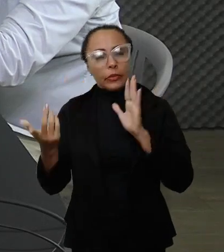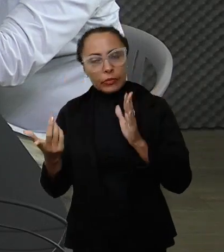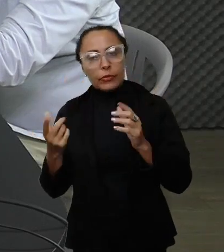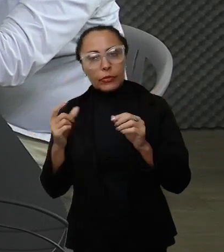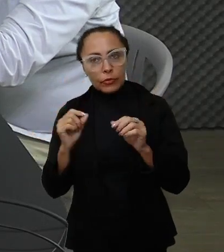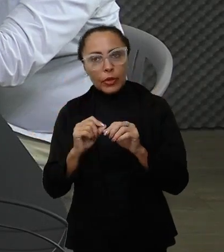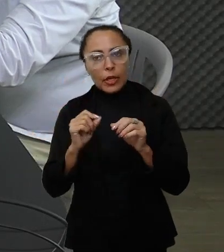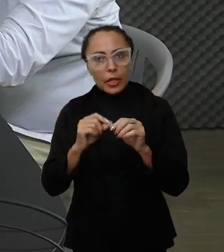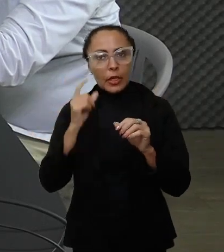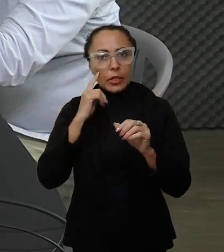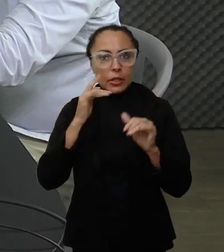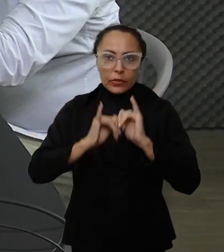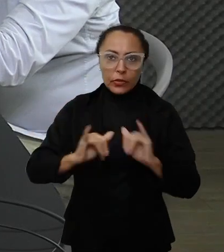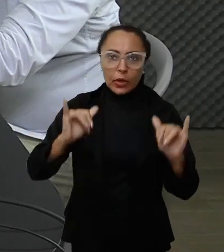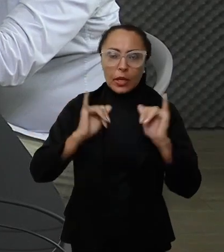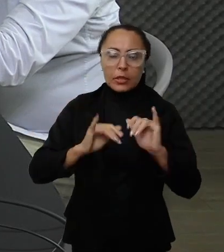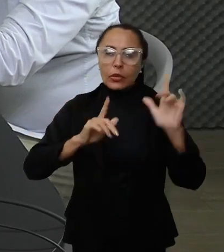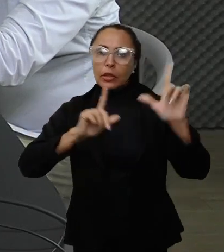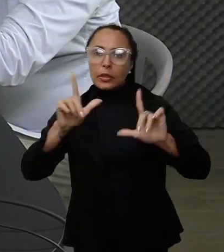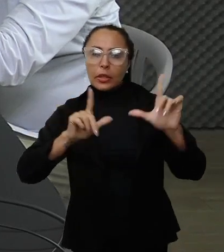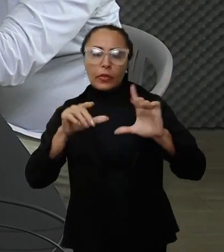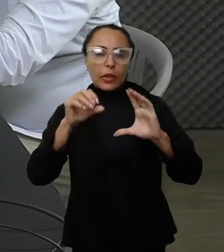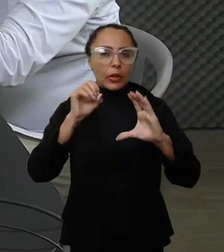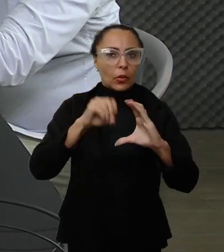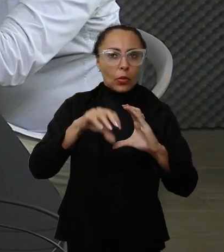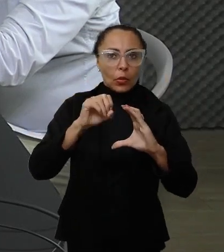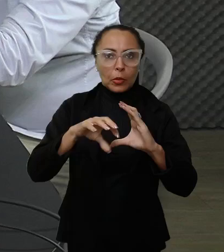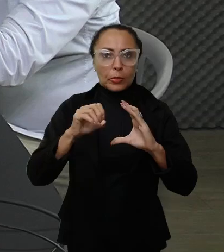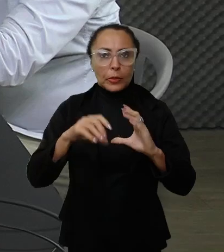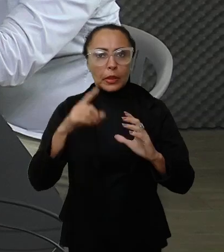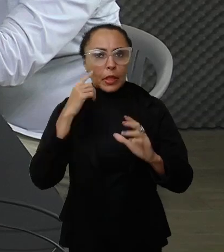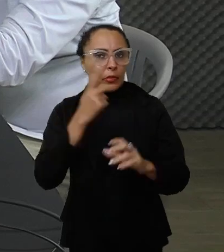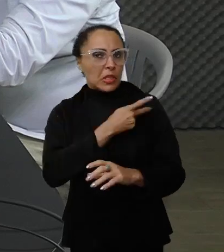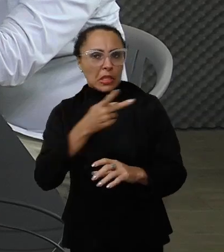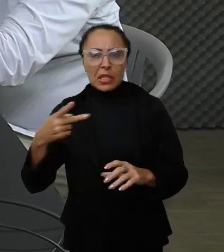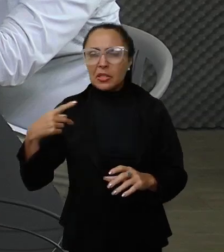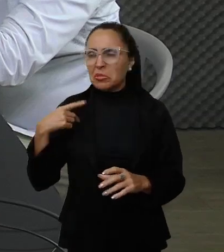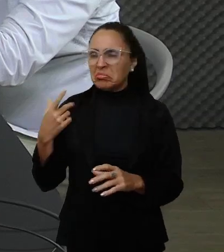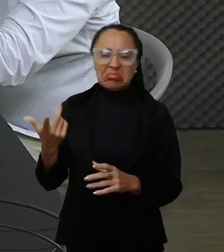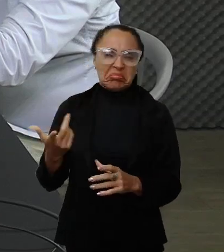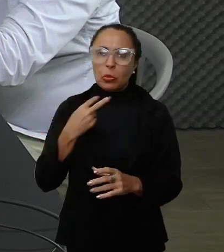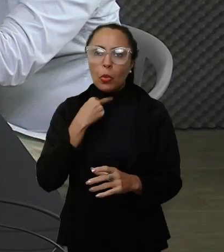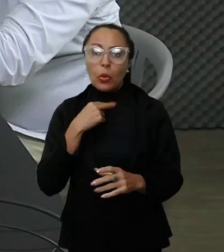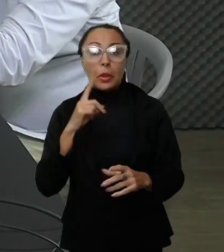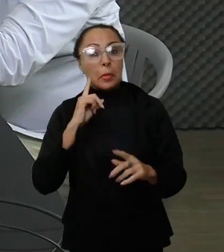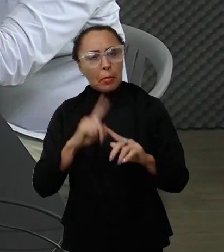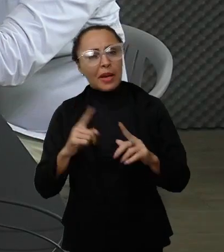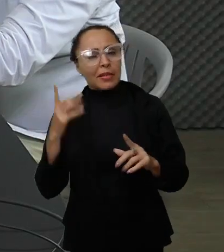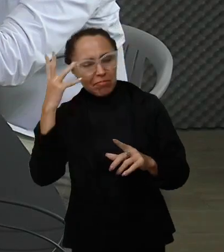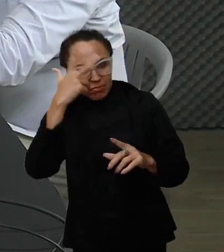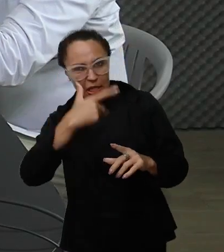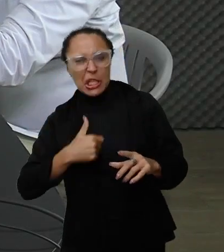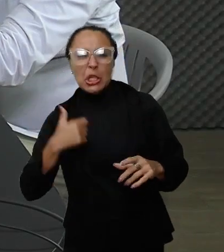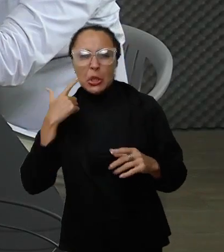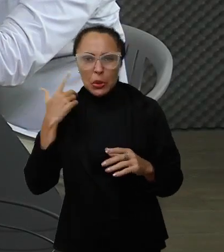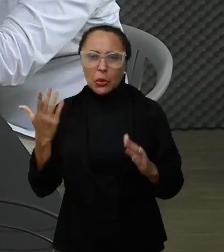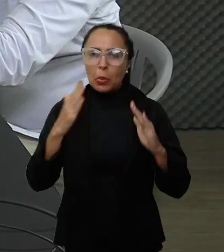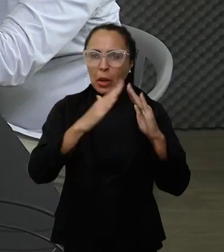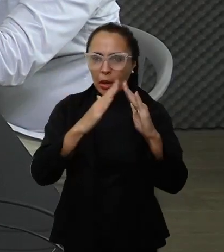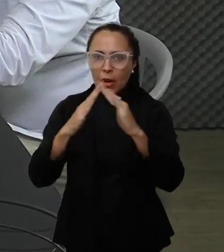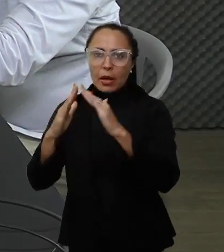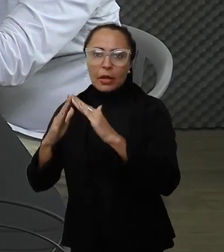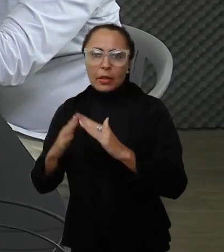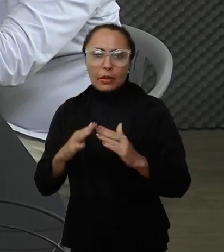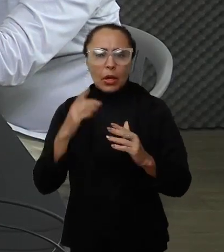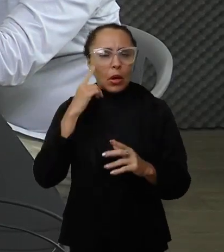na TV Globo mostrando, a gente conseguiu entrar no casarão que não é aberto à visitação, não é, mas é lindo, belíssimo. E mostramos outros